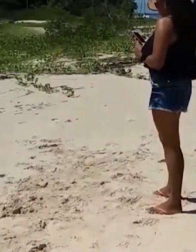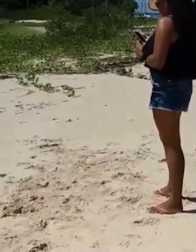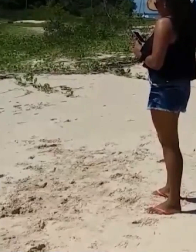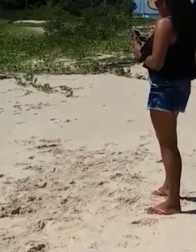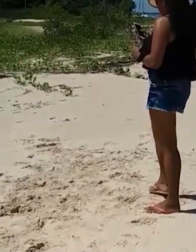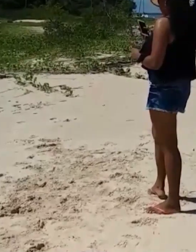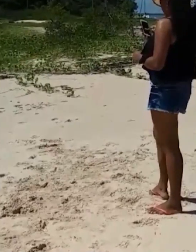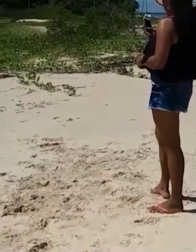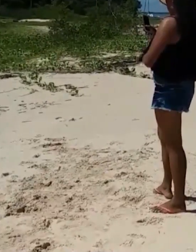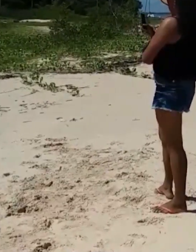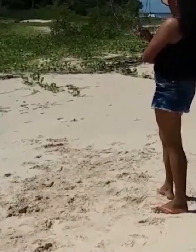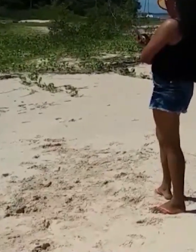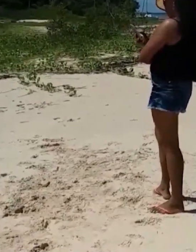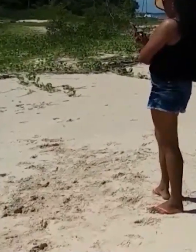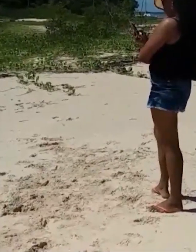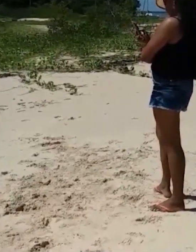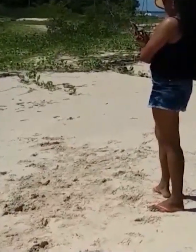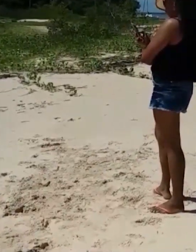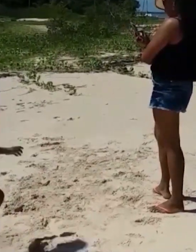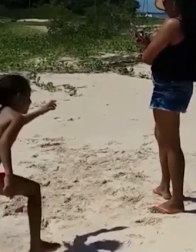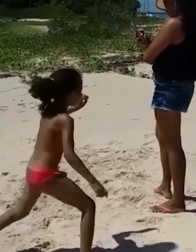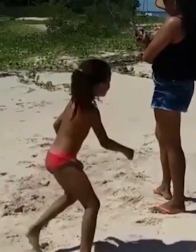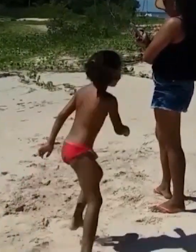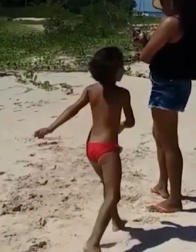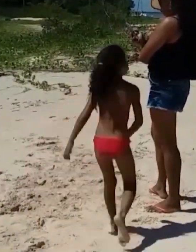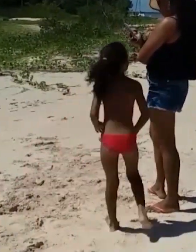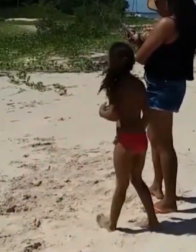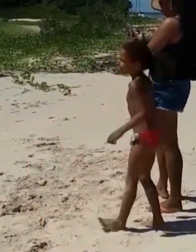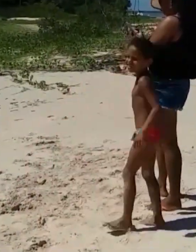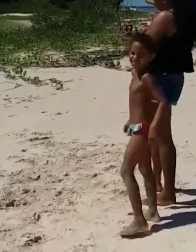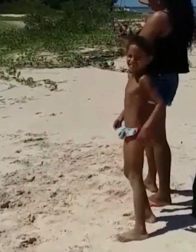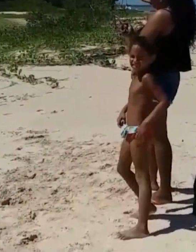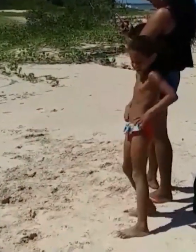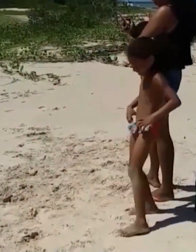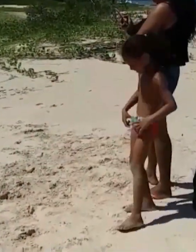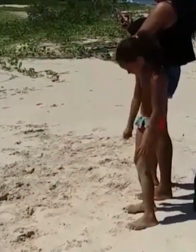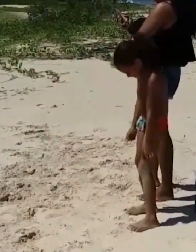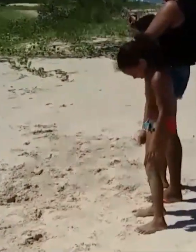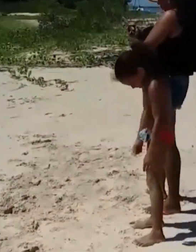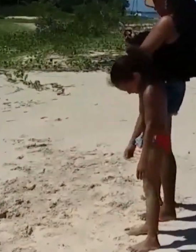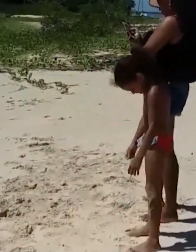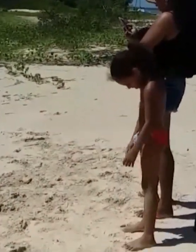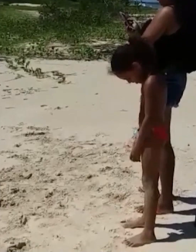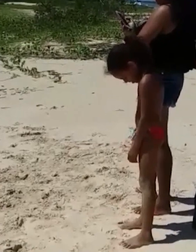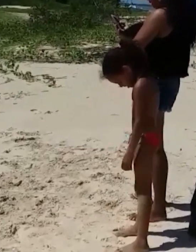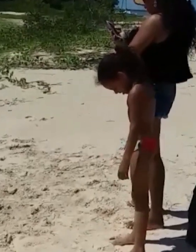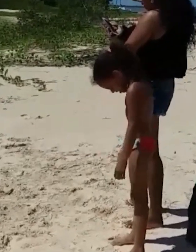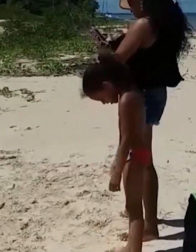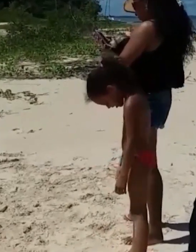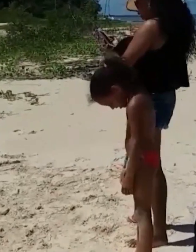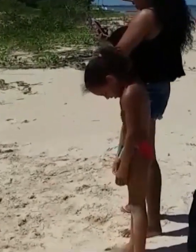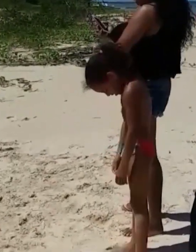Bastava um colo, um carinho, o remédio era beijo e proteção.